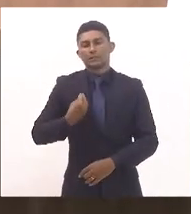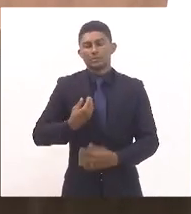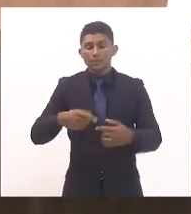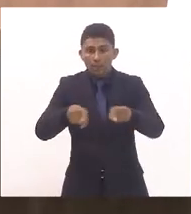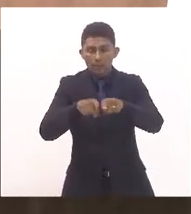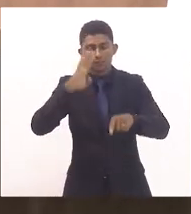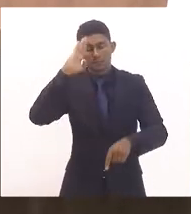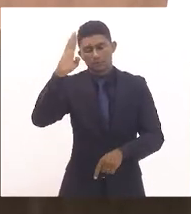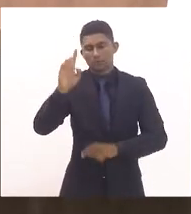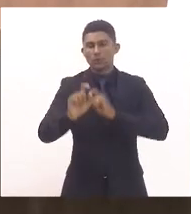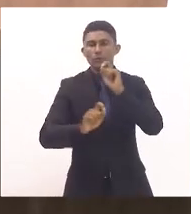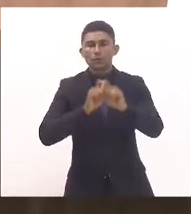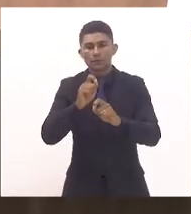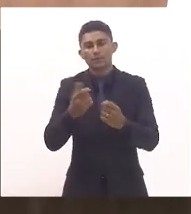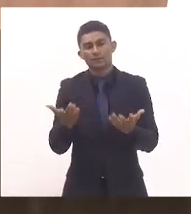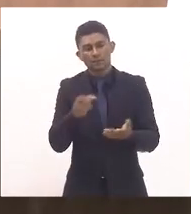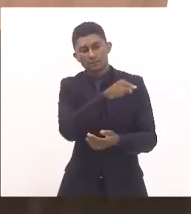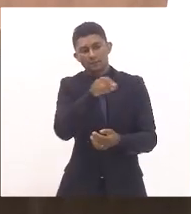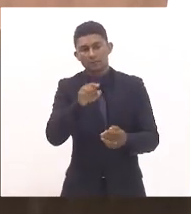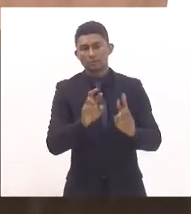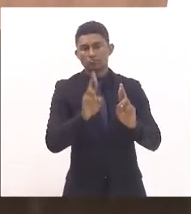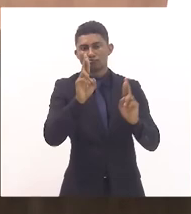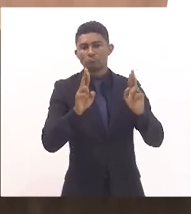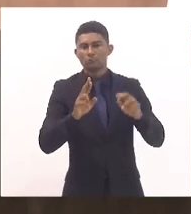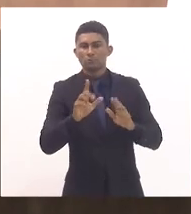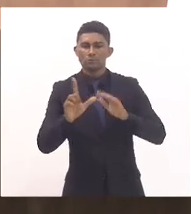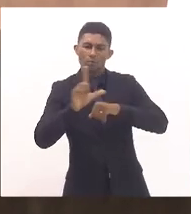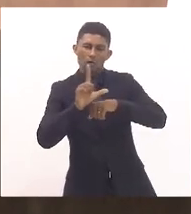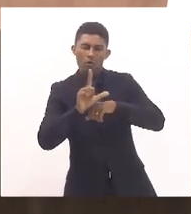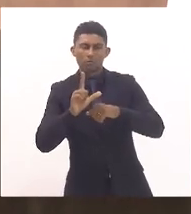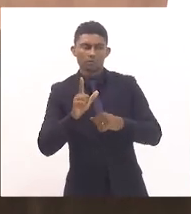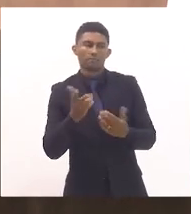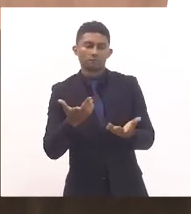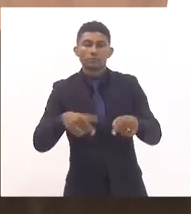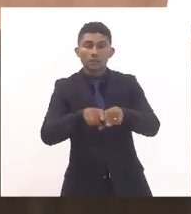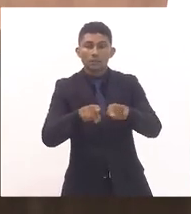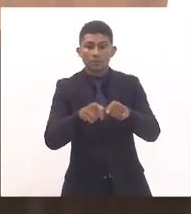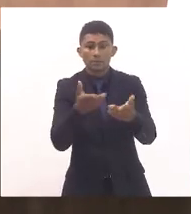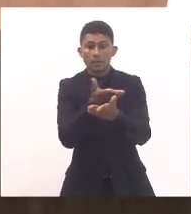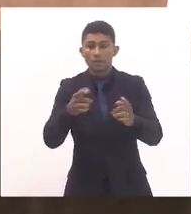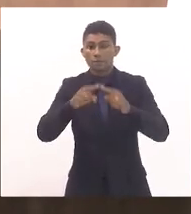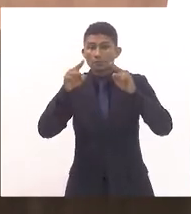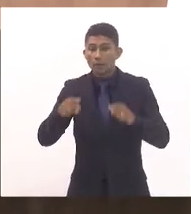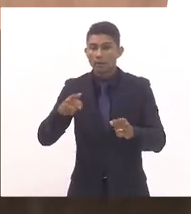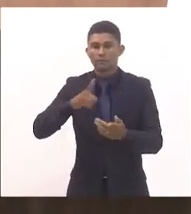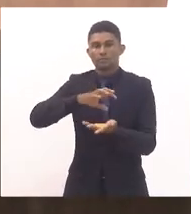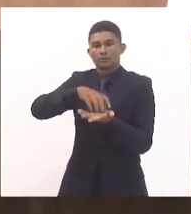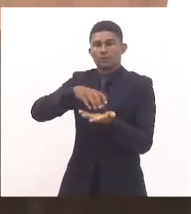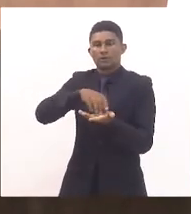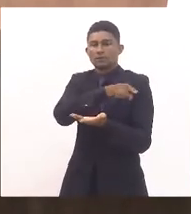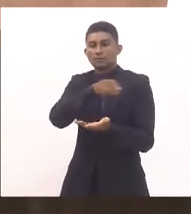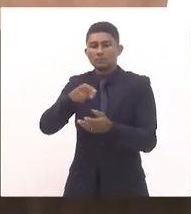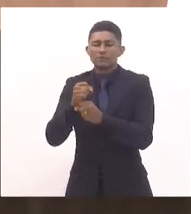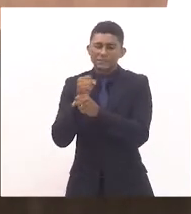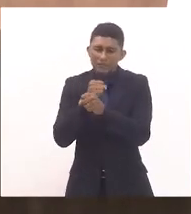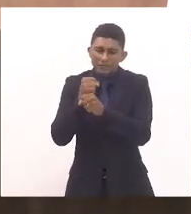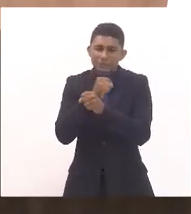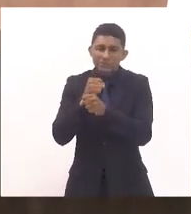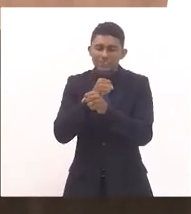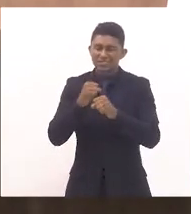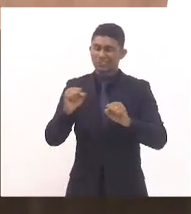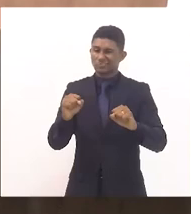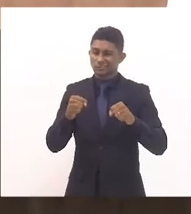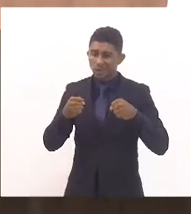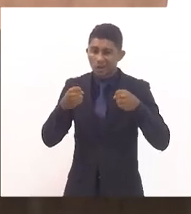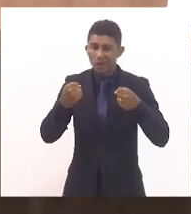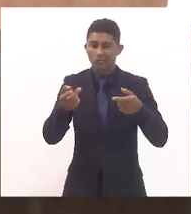principalmente, dos empreendedores e dos trabalhadores do centro, que há muitos anos vem sobrevivendo e